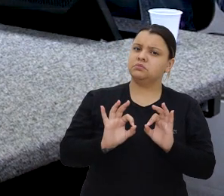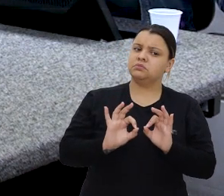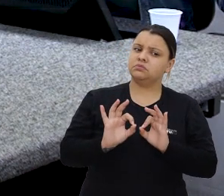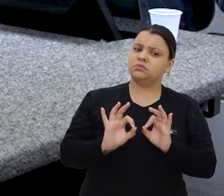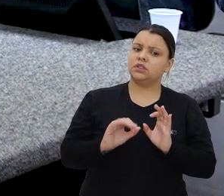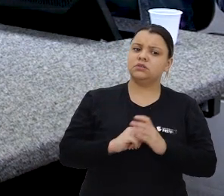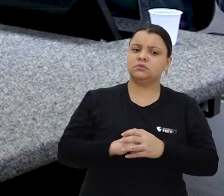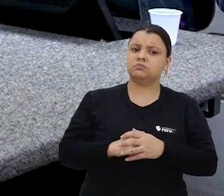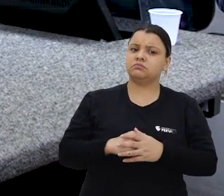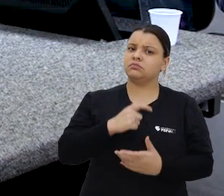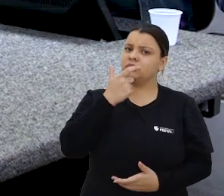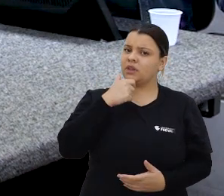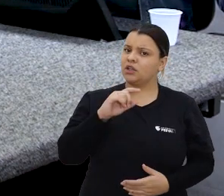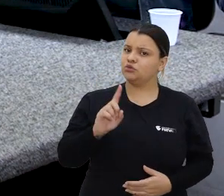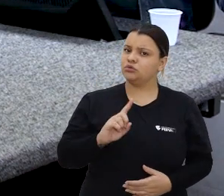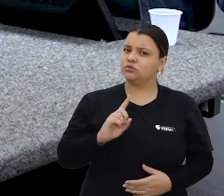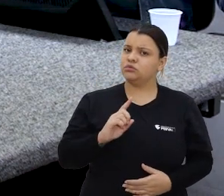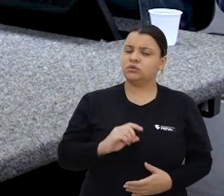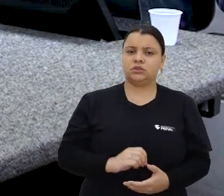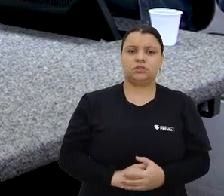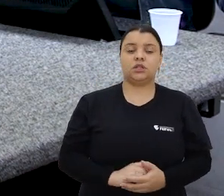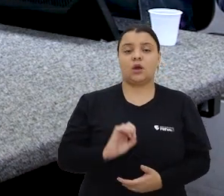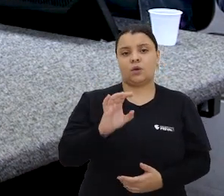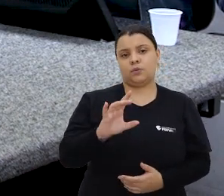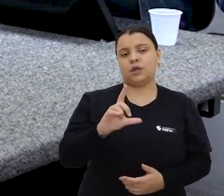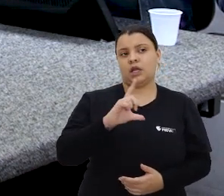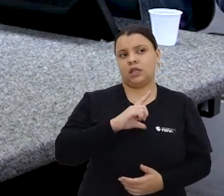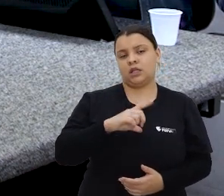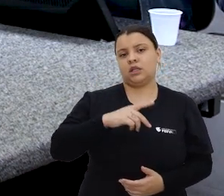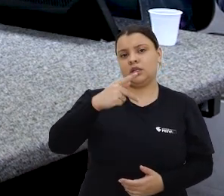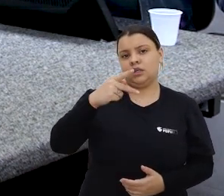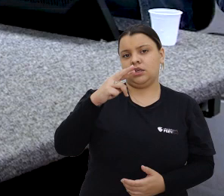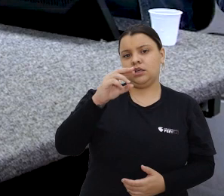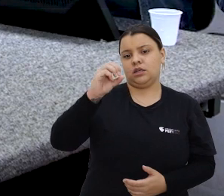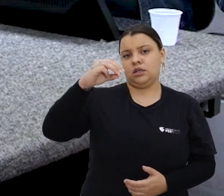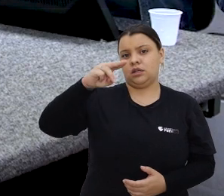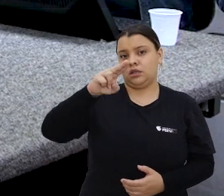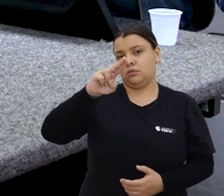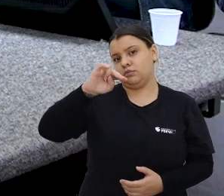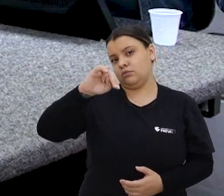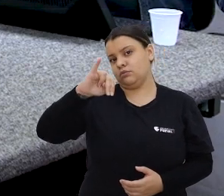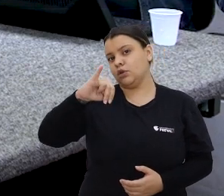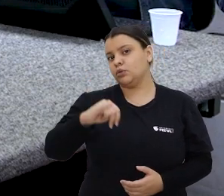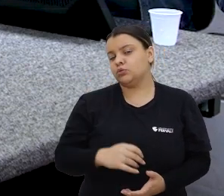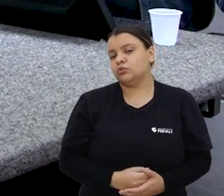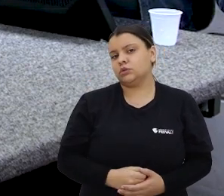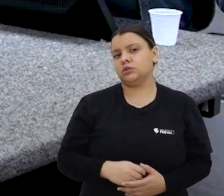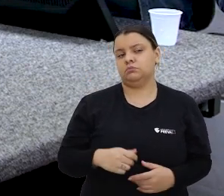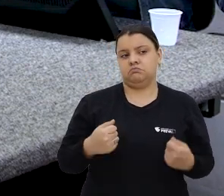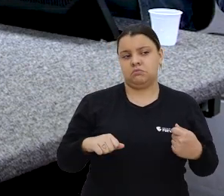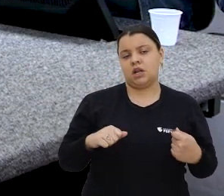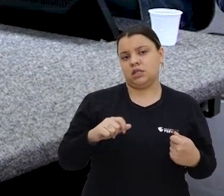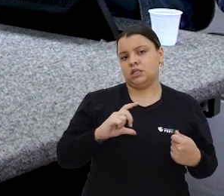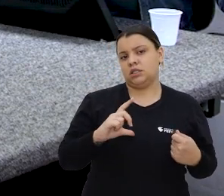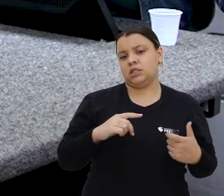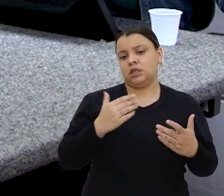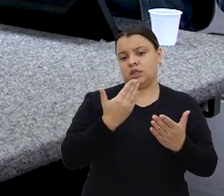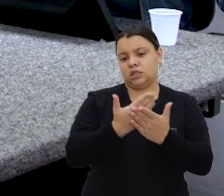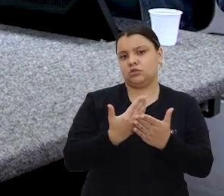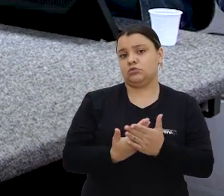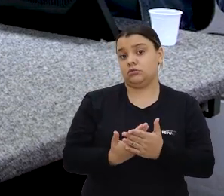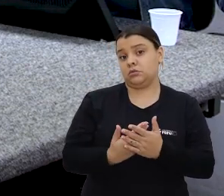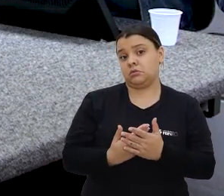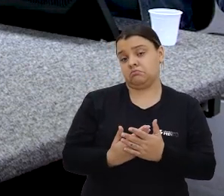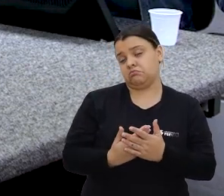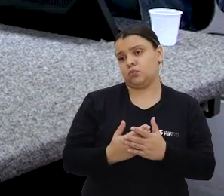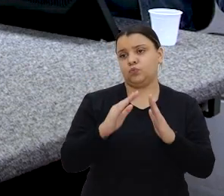as questões de cotas. Porque a gente tem só o ProUni, né? E aí o ProUni a gente precisa ter estudado numa escola Eu não Pública, consigo. né? numa escola pública,